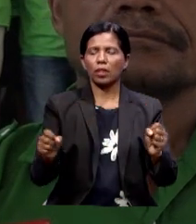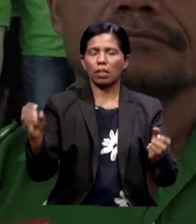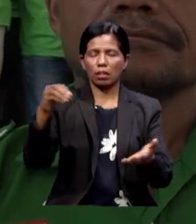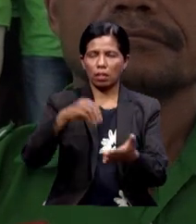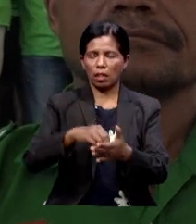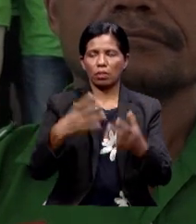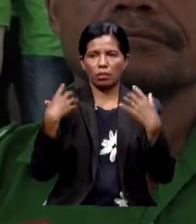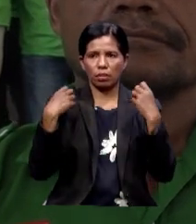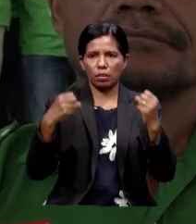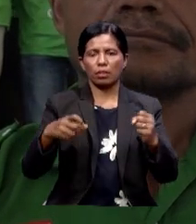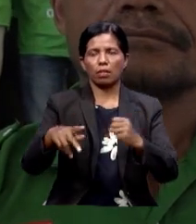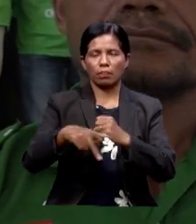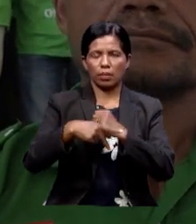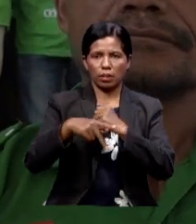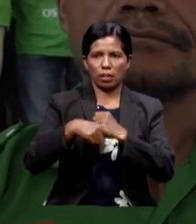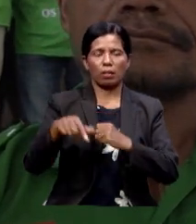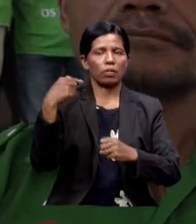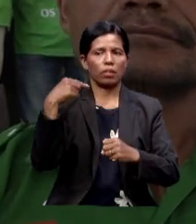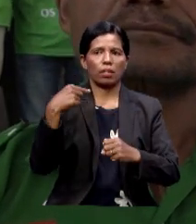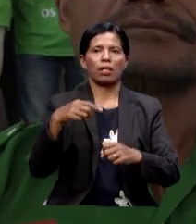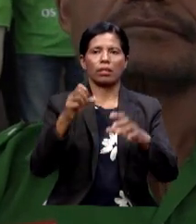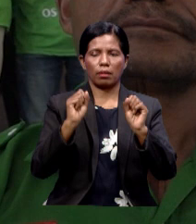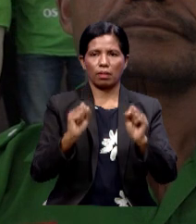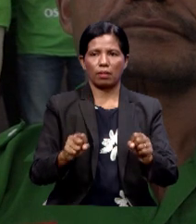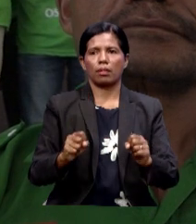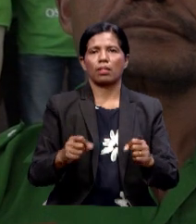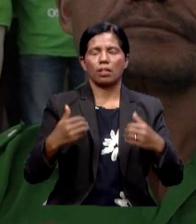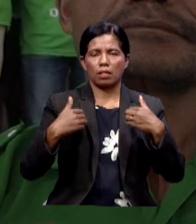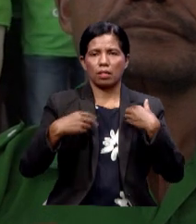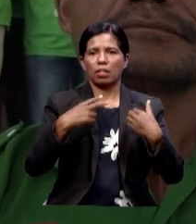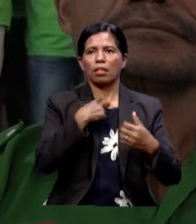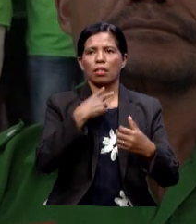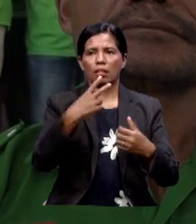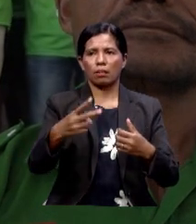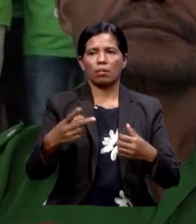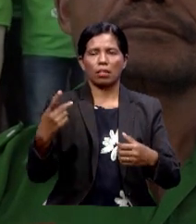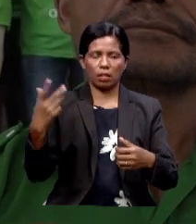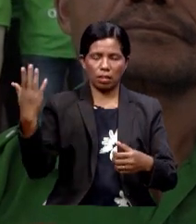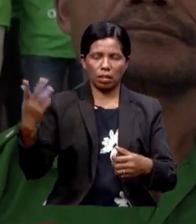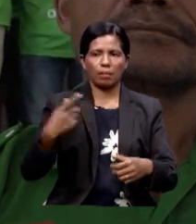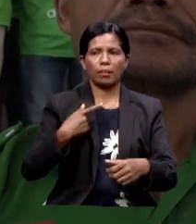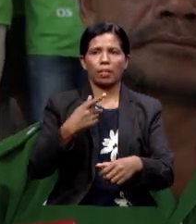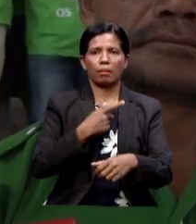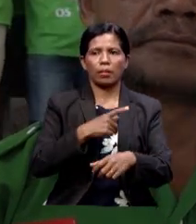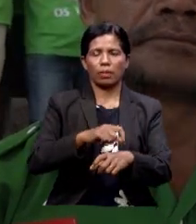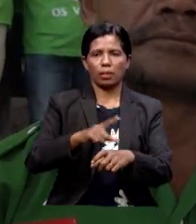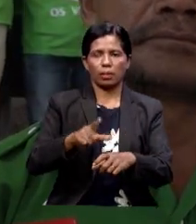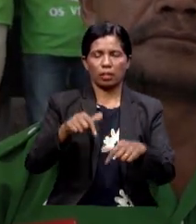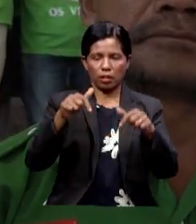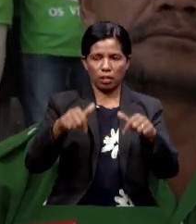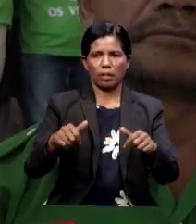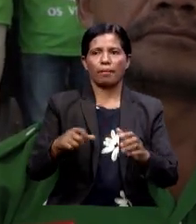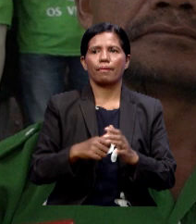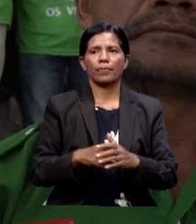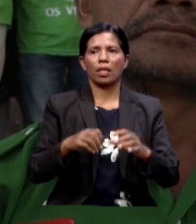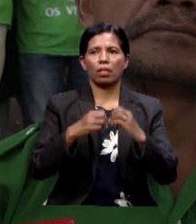força e a Partido Verdes para bele e alian e a parlamento nomos e estado irene a organização